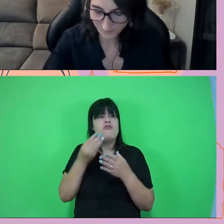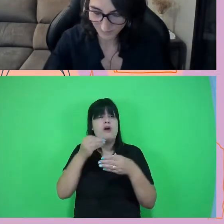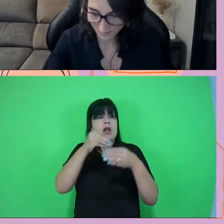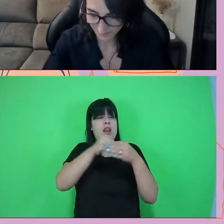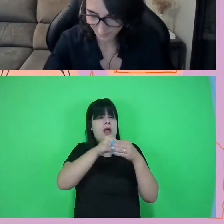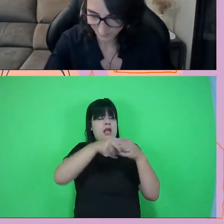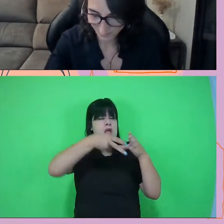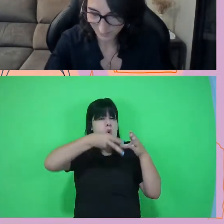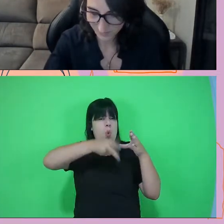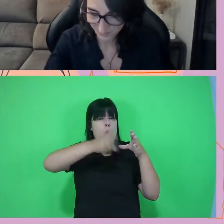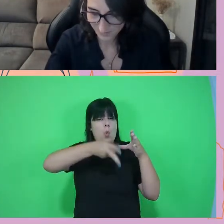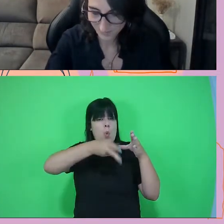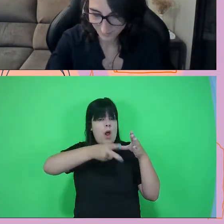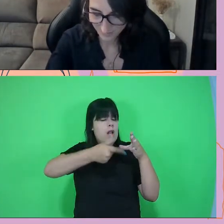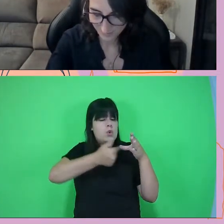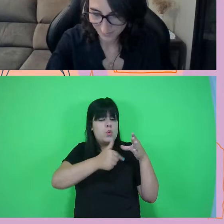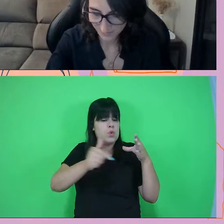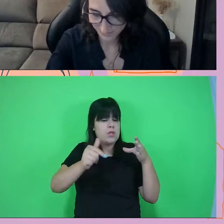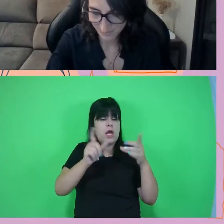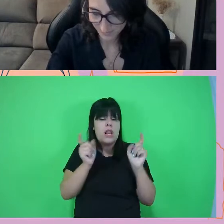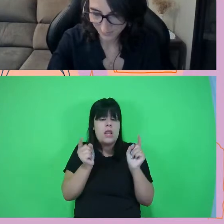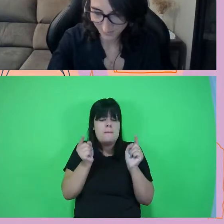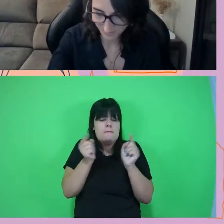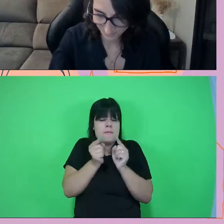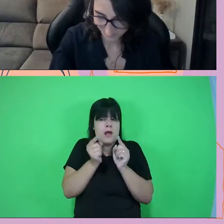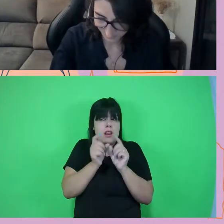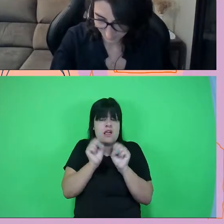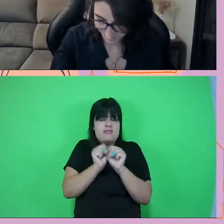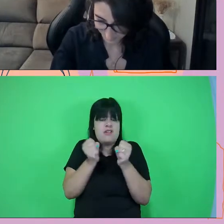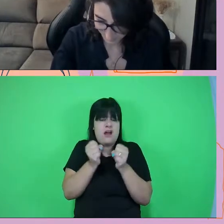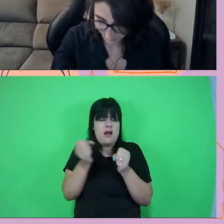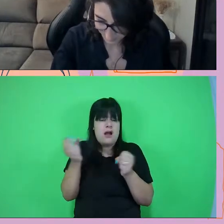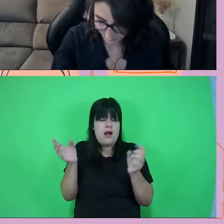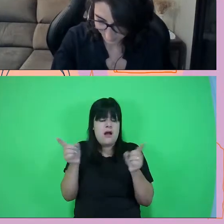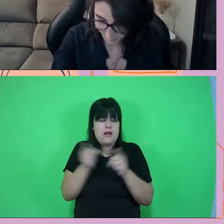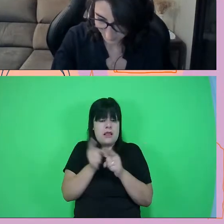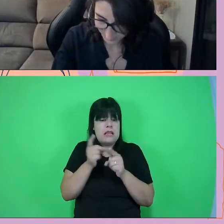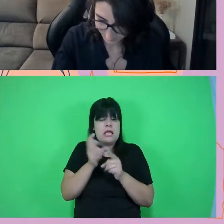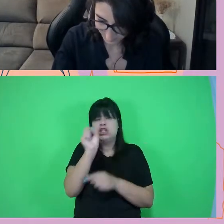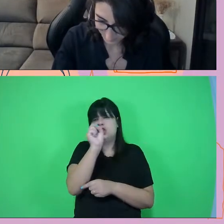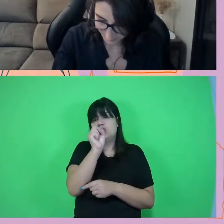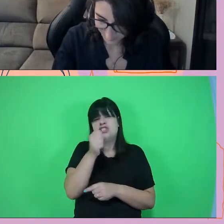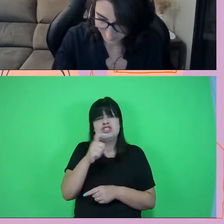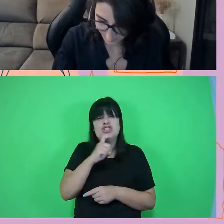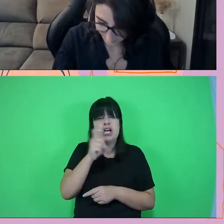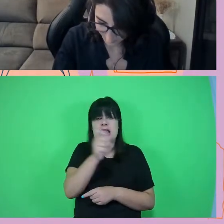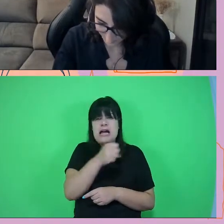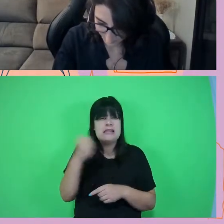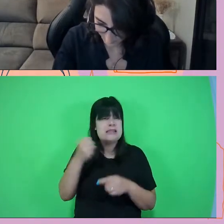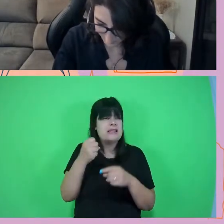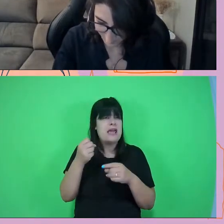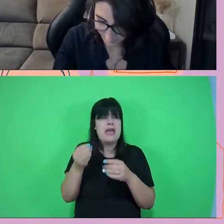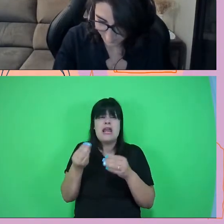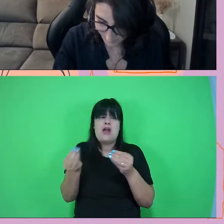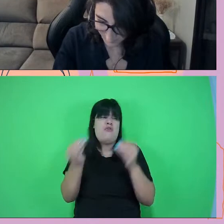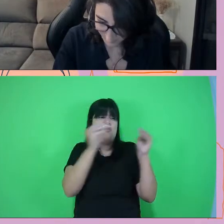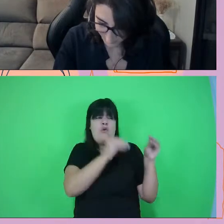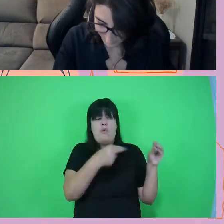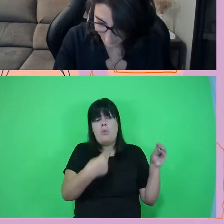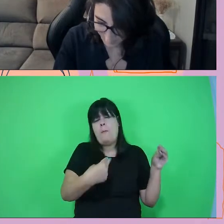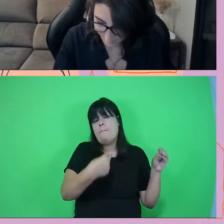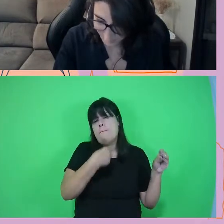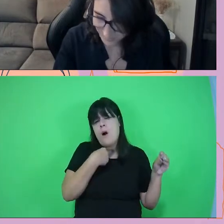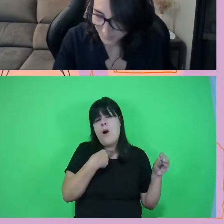tem uma durabilidade muito pequena. Ela não pode ficar fora da geladeira, tem uma série de especificidades, e ela é super